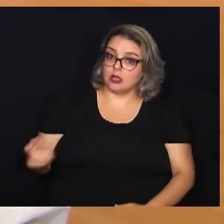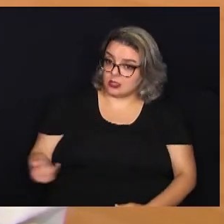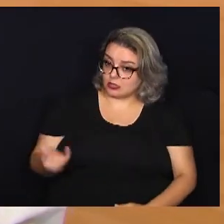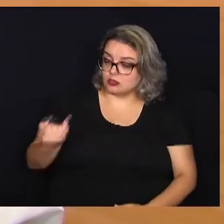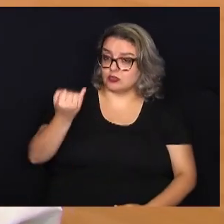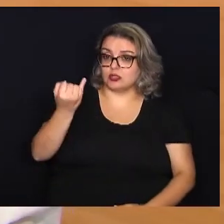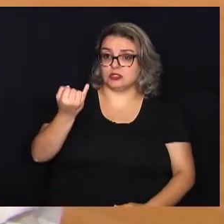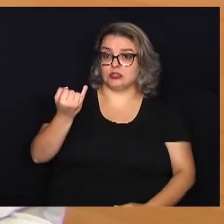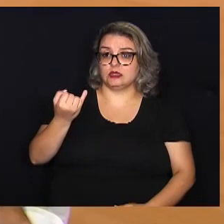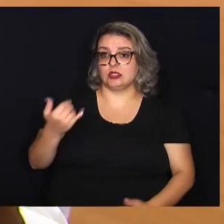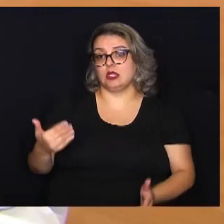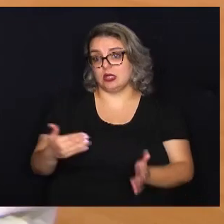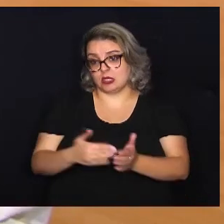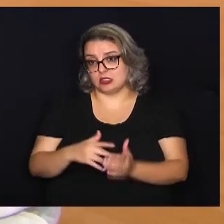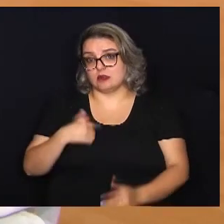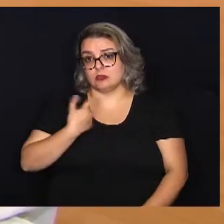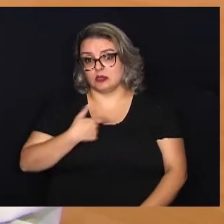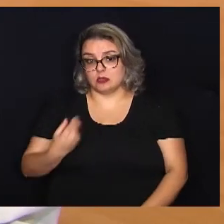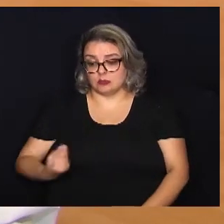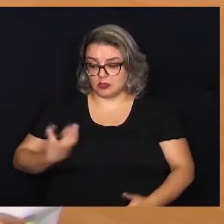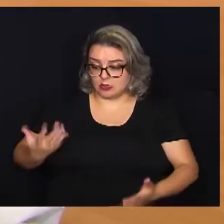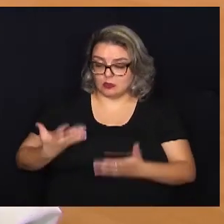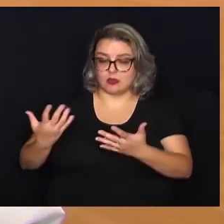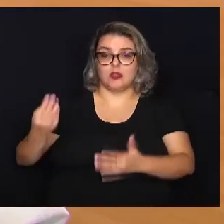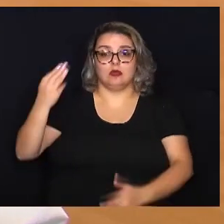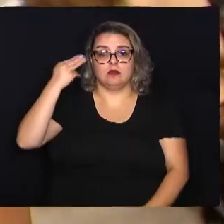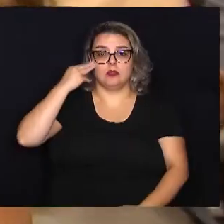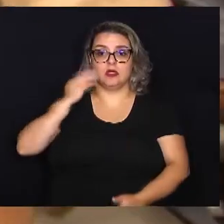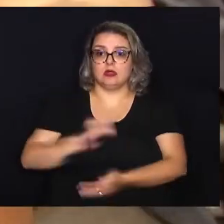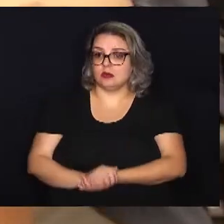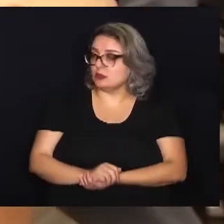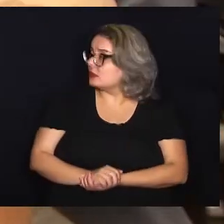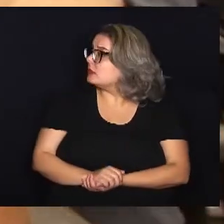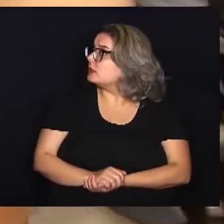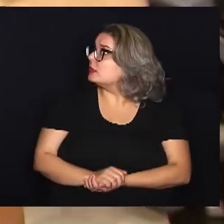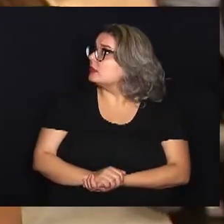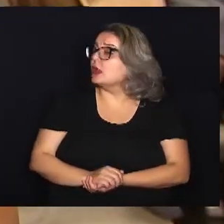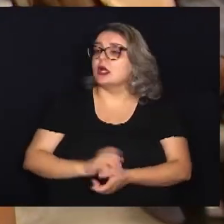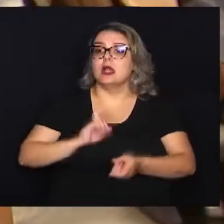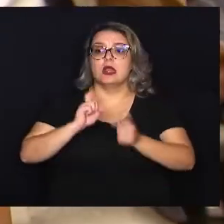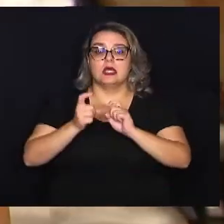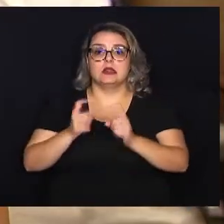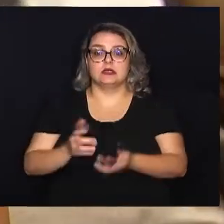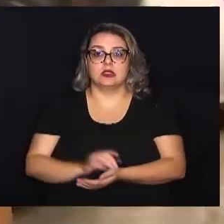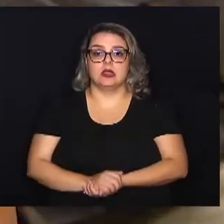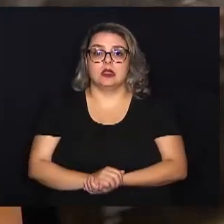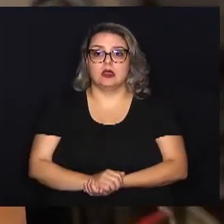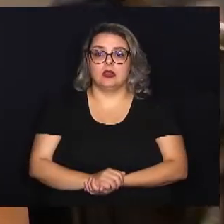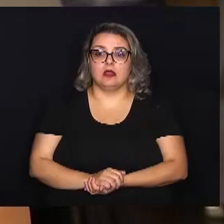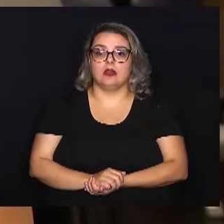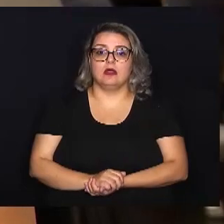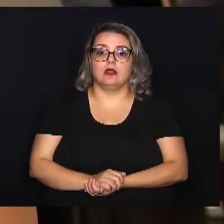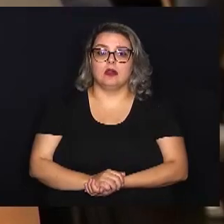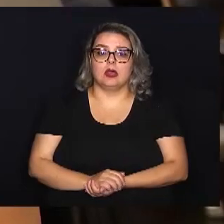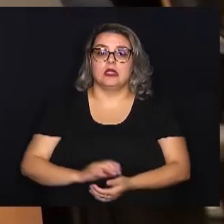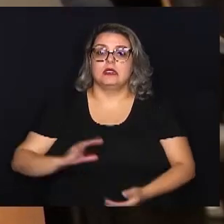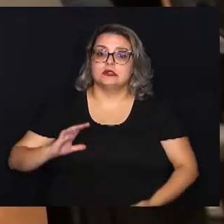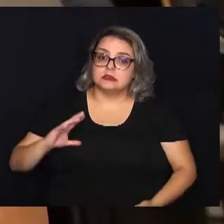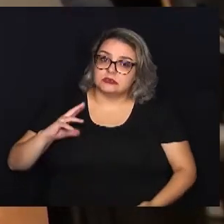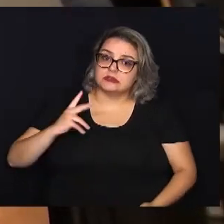é muito pertinente até para gente manter vivo a nossa memória na minha opinião essa reunião ela é um